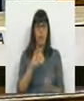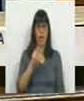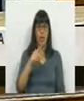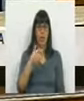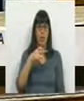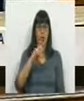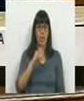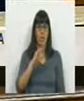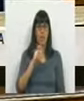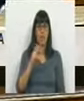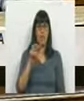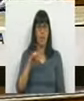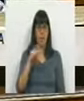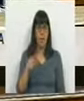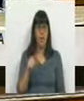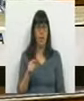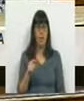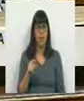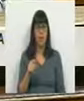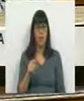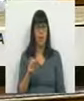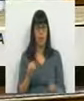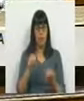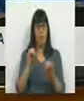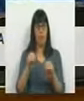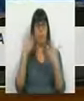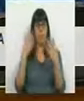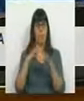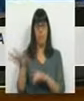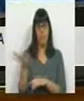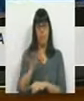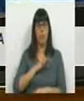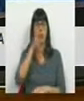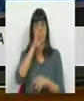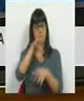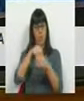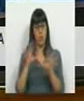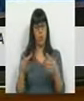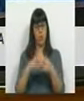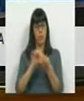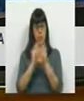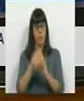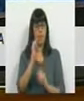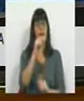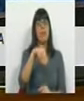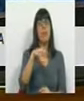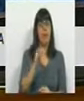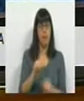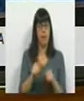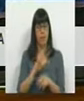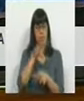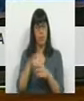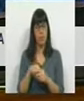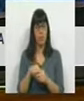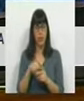António Ferreira, que no primeiro momento, nomeado pelo Sr. Ministro, integrou a Comissão de Reforma do SNS